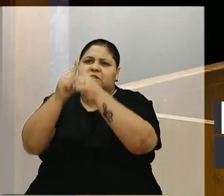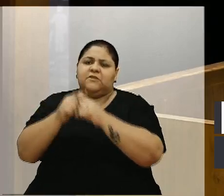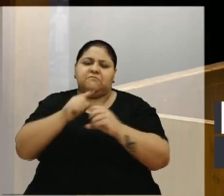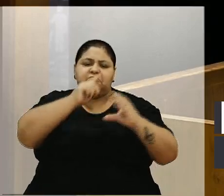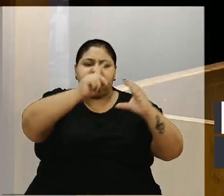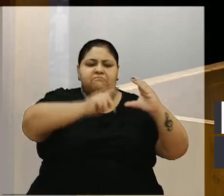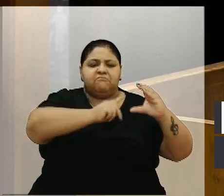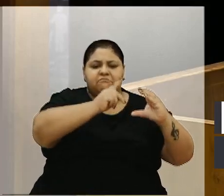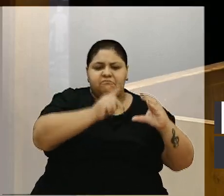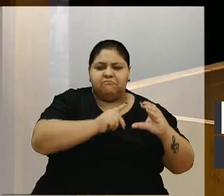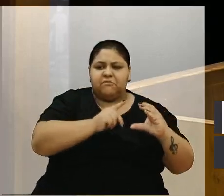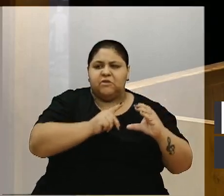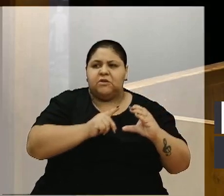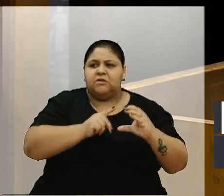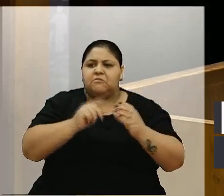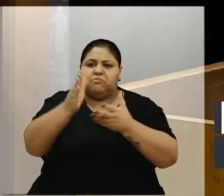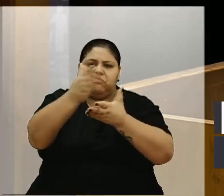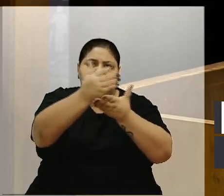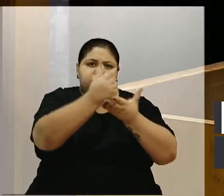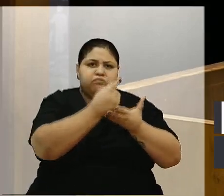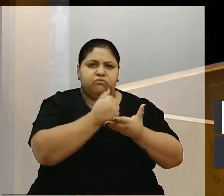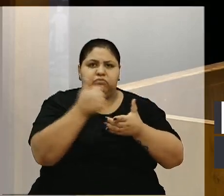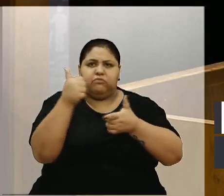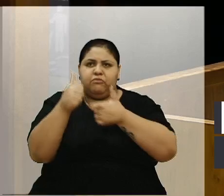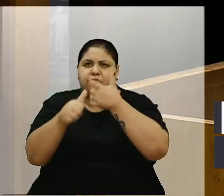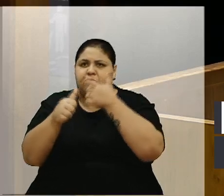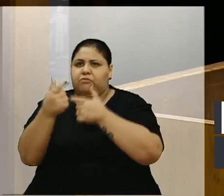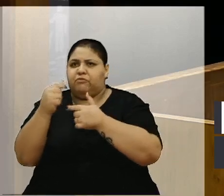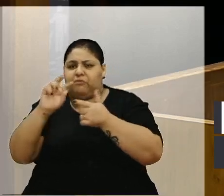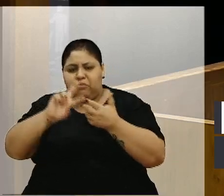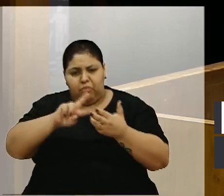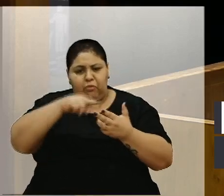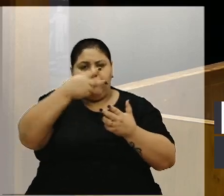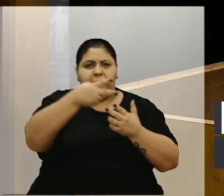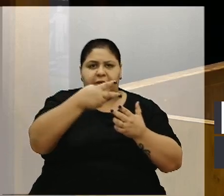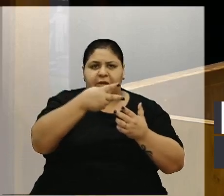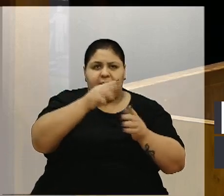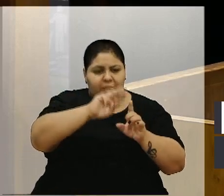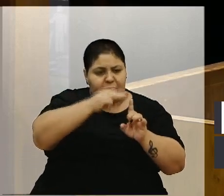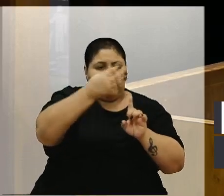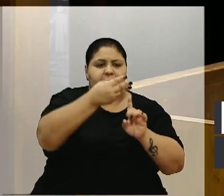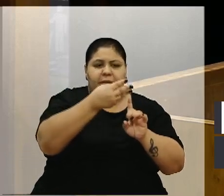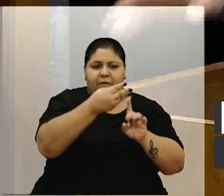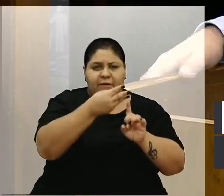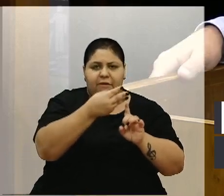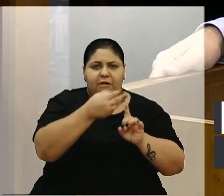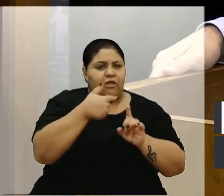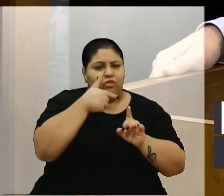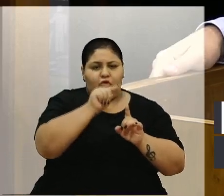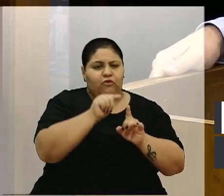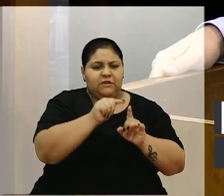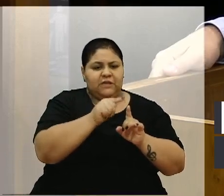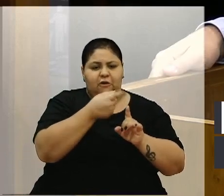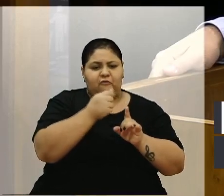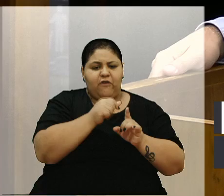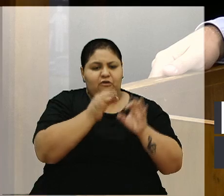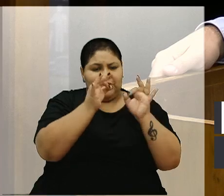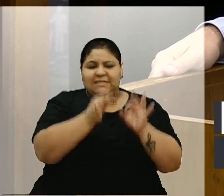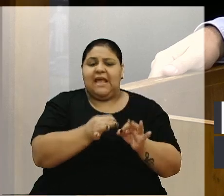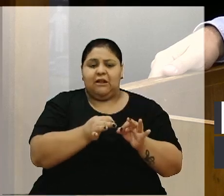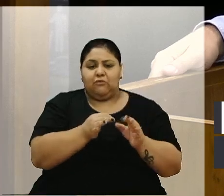Vereadores buscar recurso. Primeiro era um valor, duplica o valor, não dá o valor para abrir todos os leitos